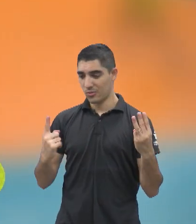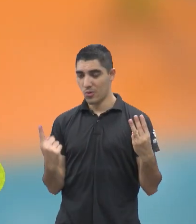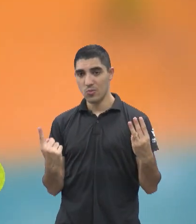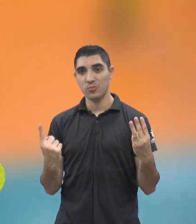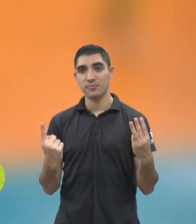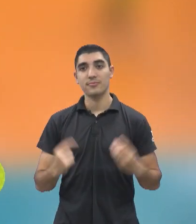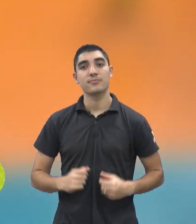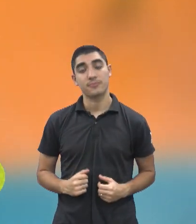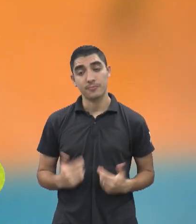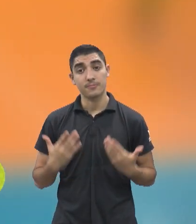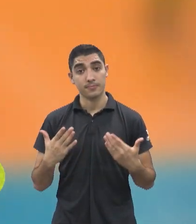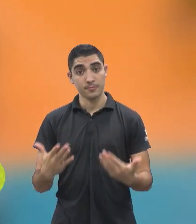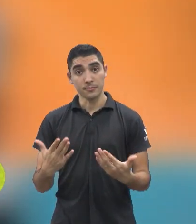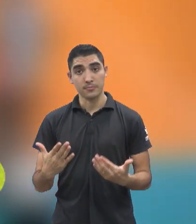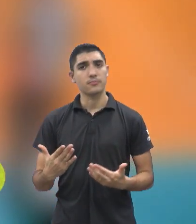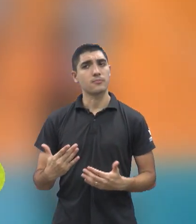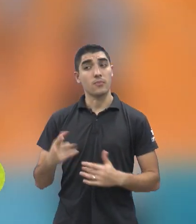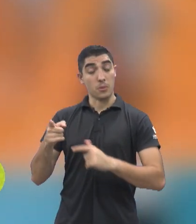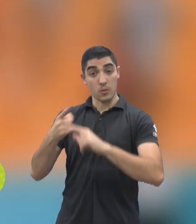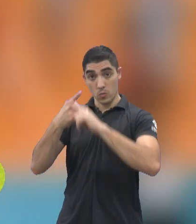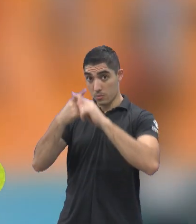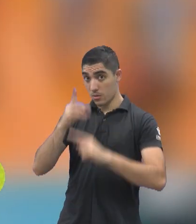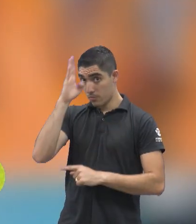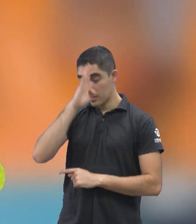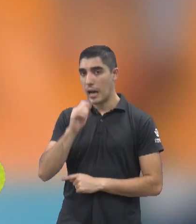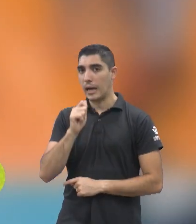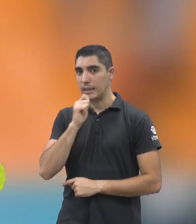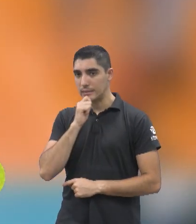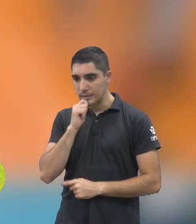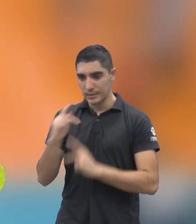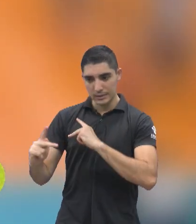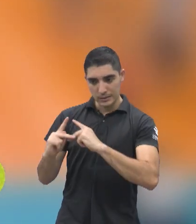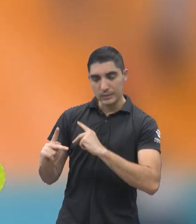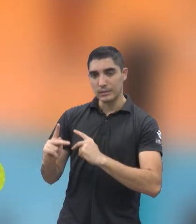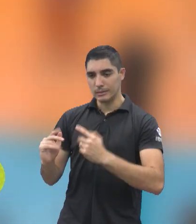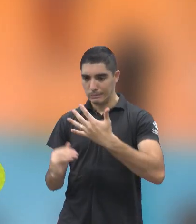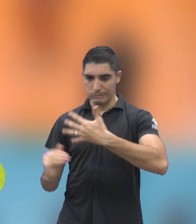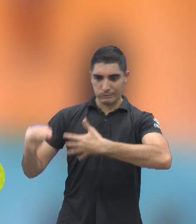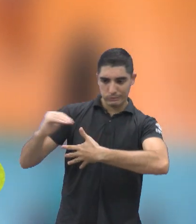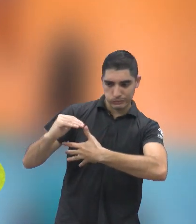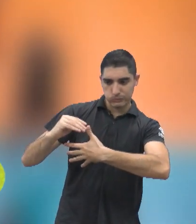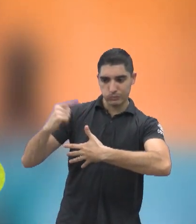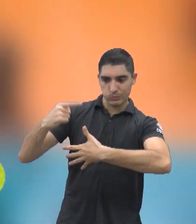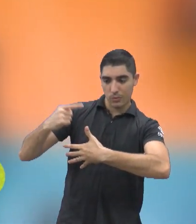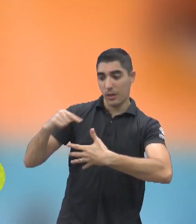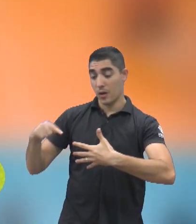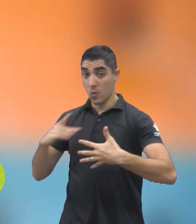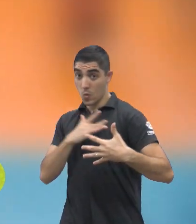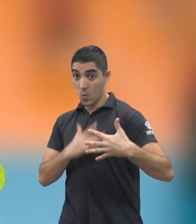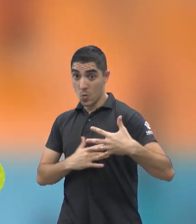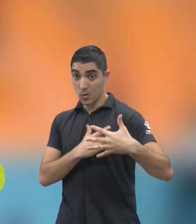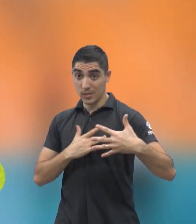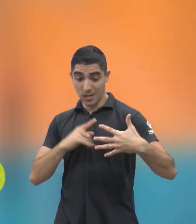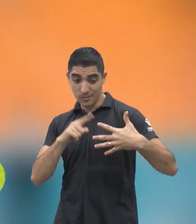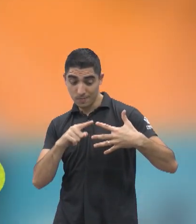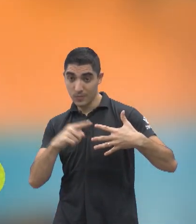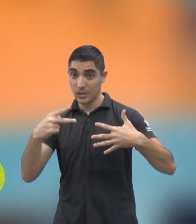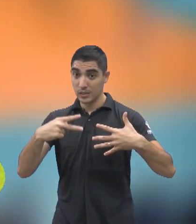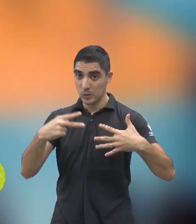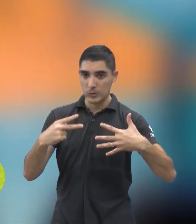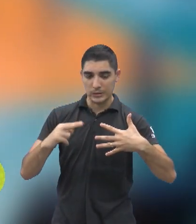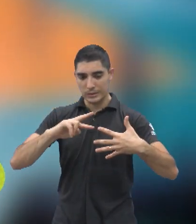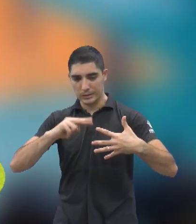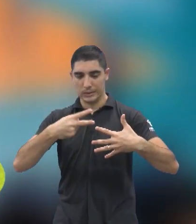competição nacional seguia emocionante, com São José e Cruzeiro brigando pela liderança, que ainda era dos joseenses.